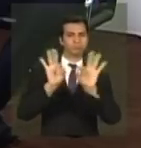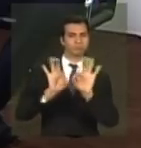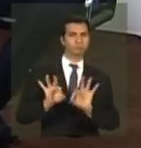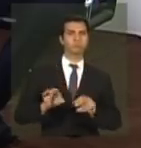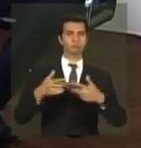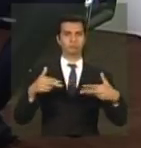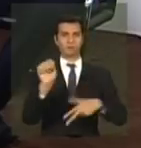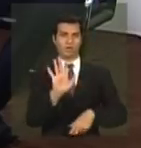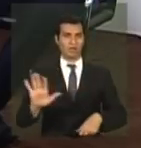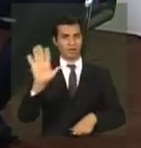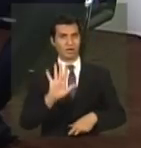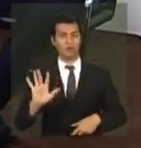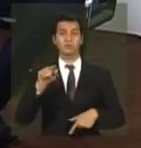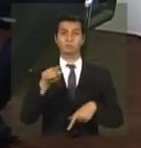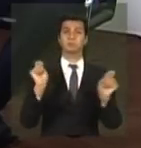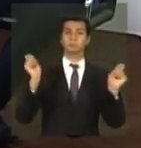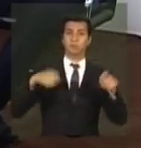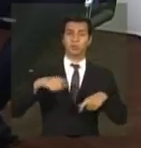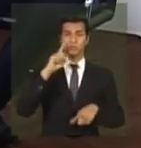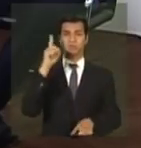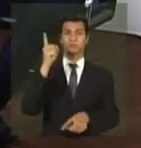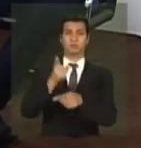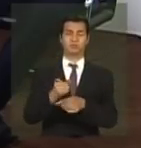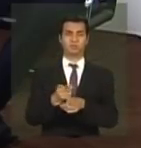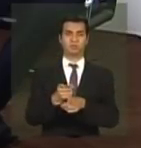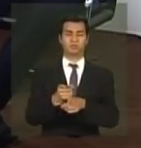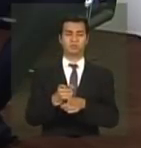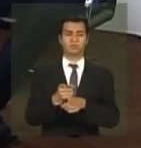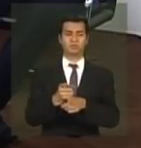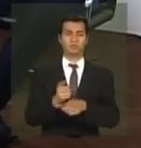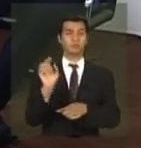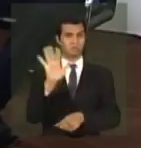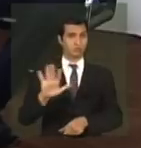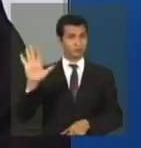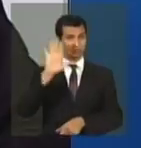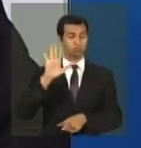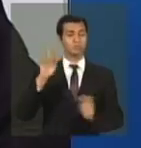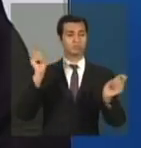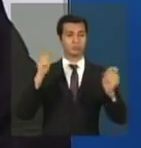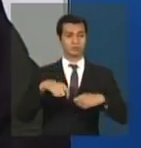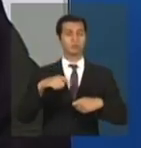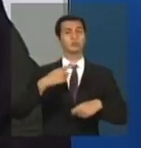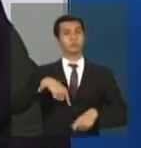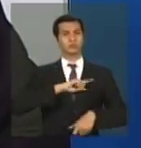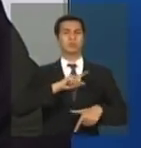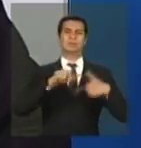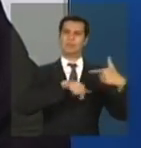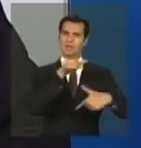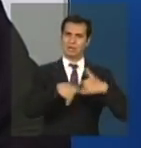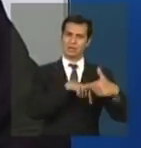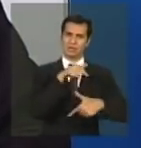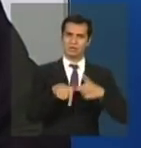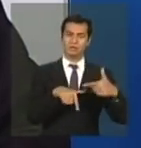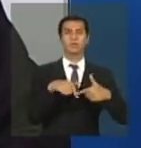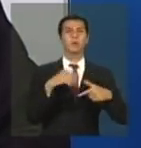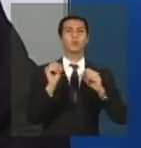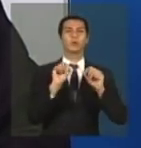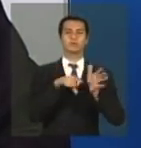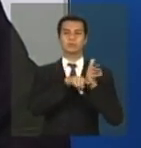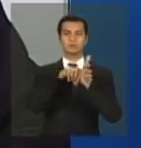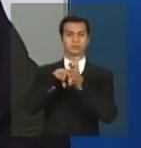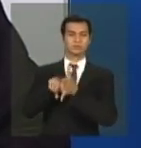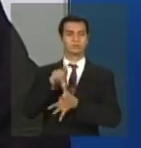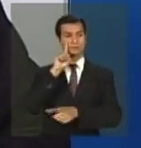você pode localizar. Aliás, insistentemente, nós temos trabalhado essa questão da localização dos